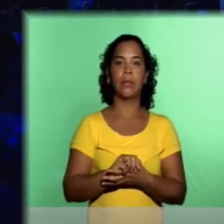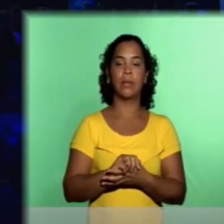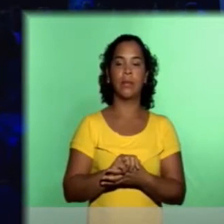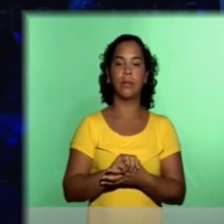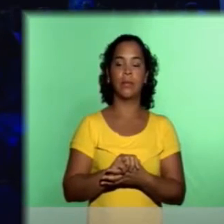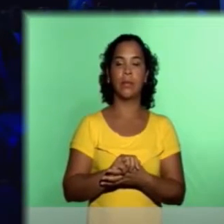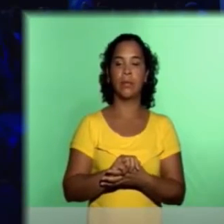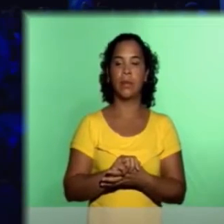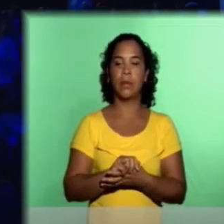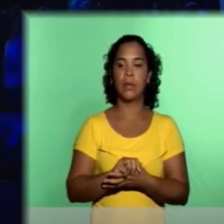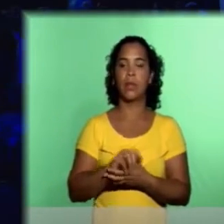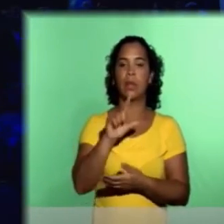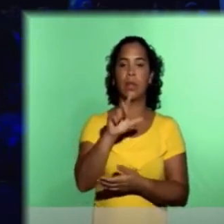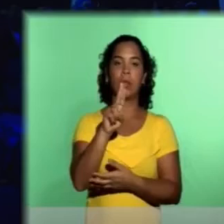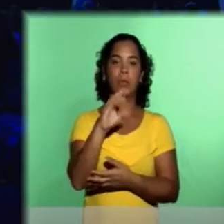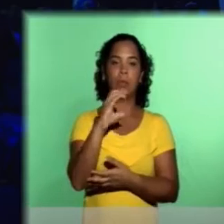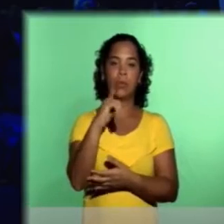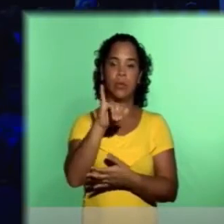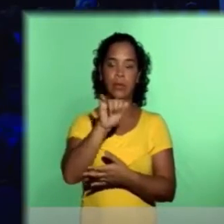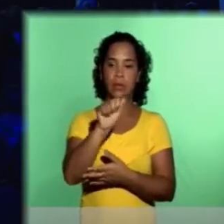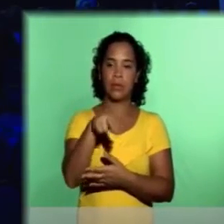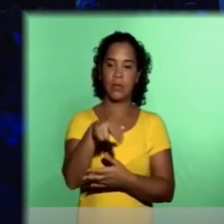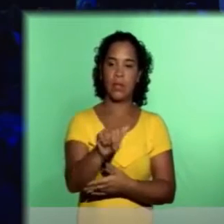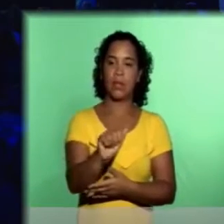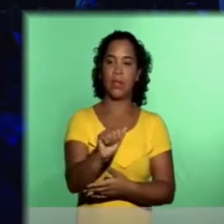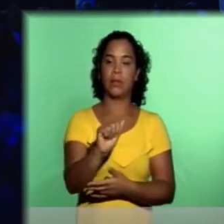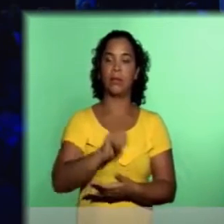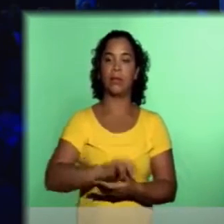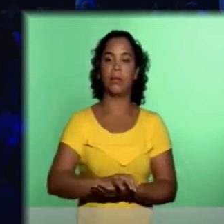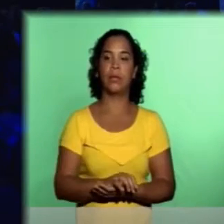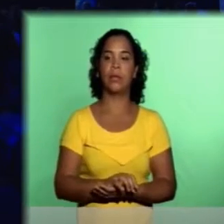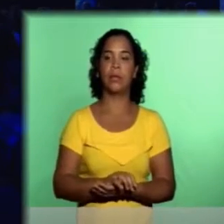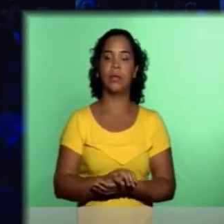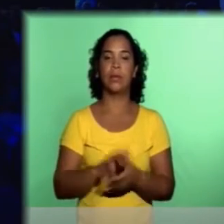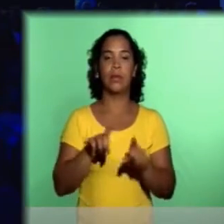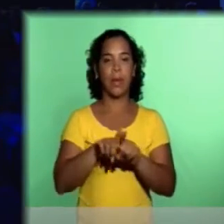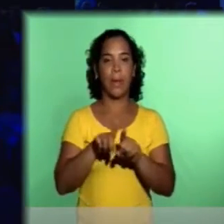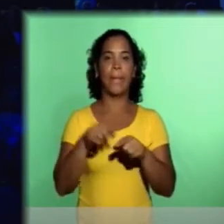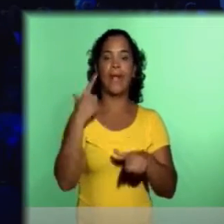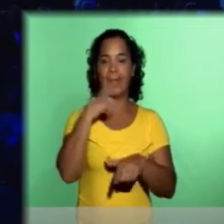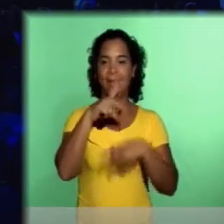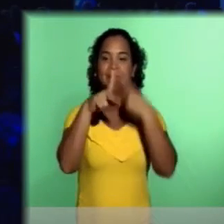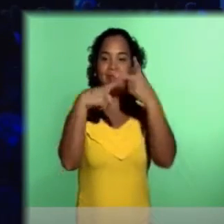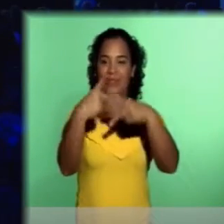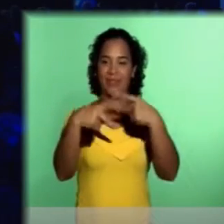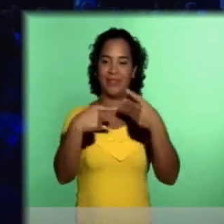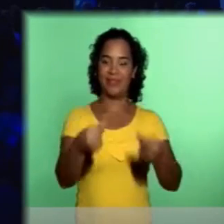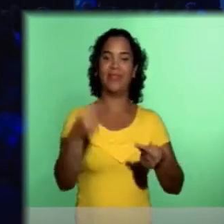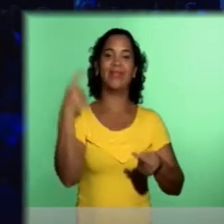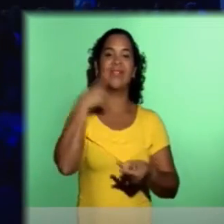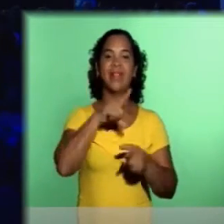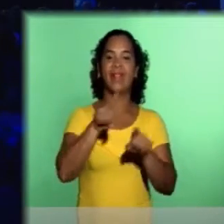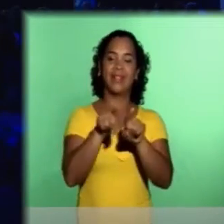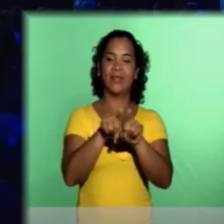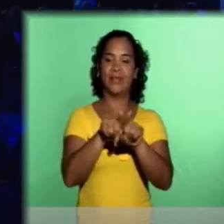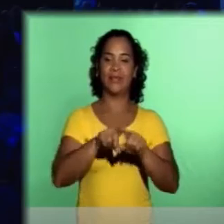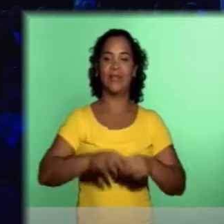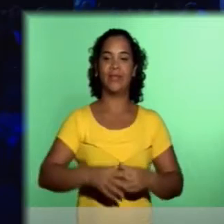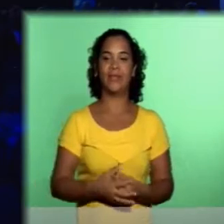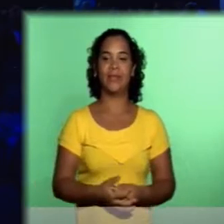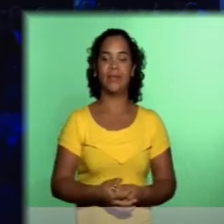ser o lugar, né? A Luciana Maria é a pessoa. Então, a Luciana... Ei, Lu, beleza. Vai lá buscar o prêmio também.